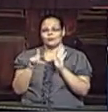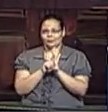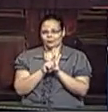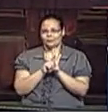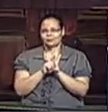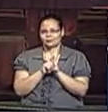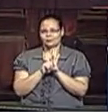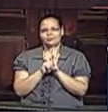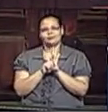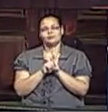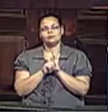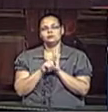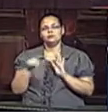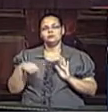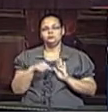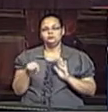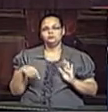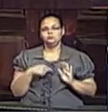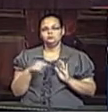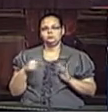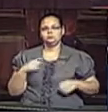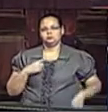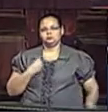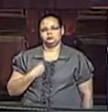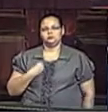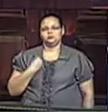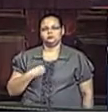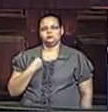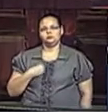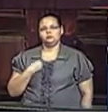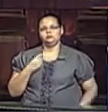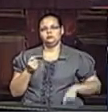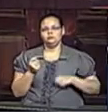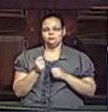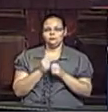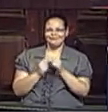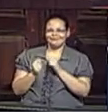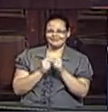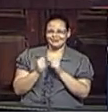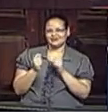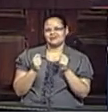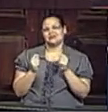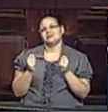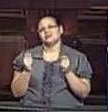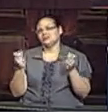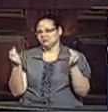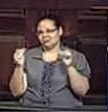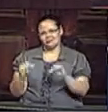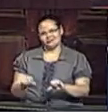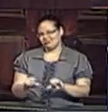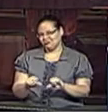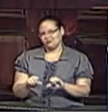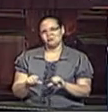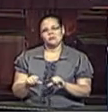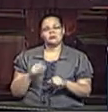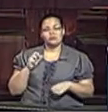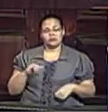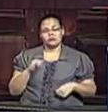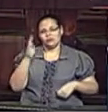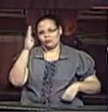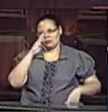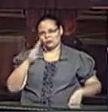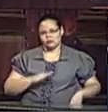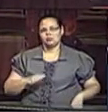legislação. Nós vivemos uma situação econômica das piores possíveis. Se o Brasil está na maior